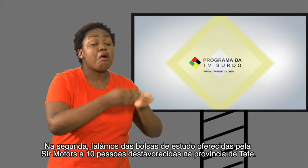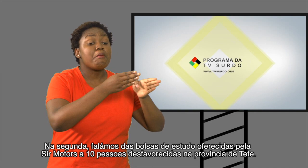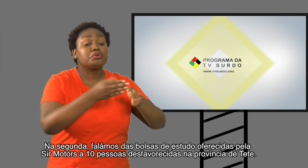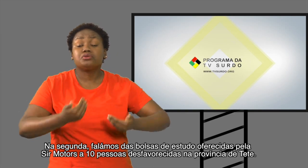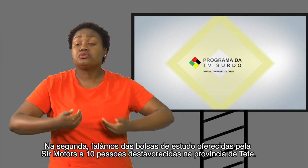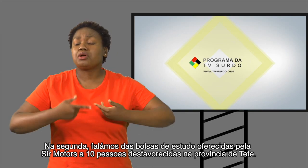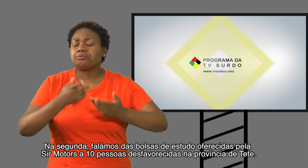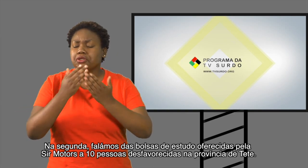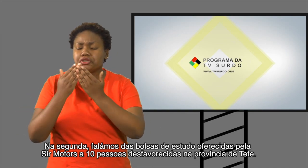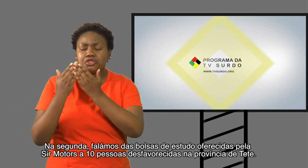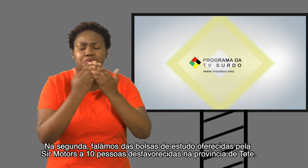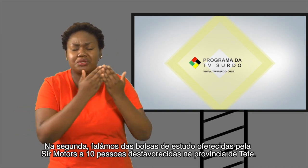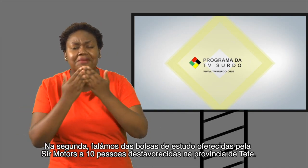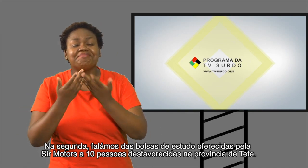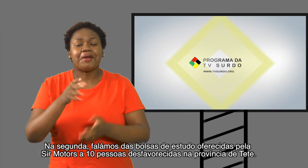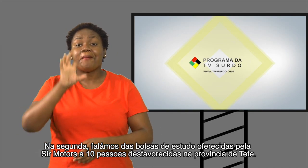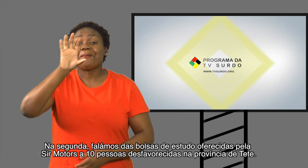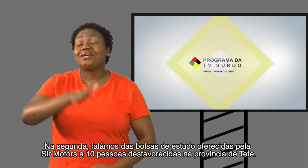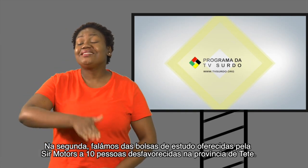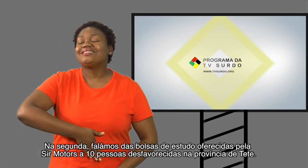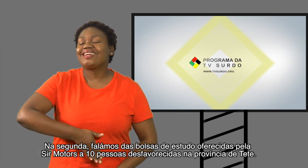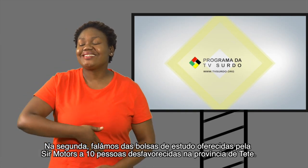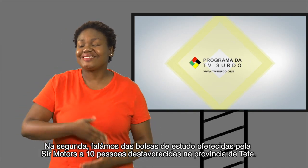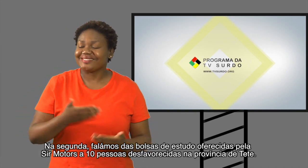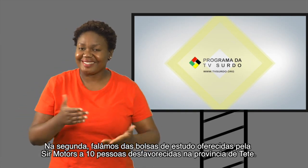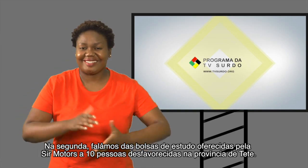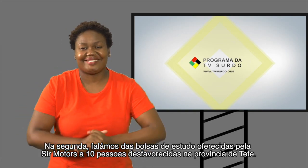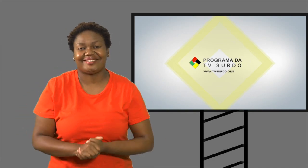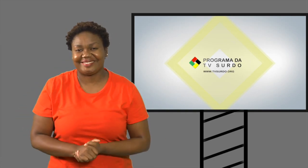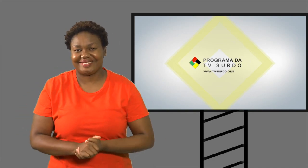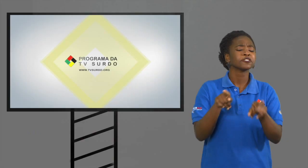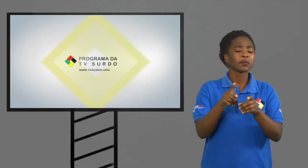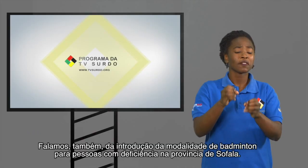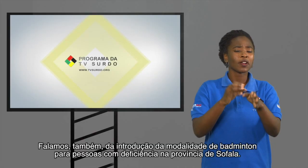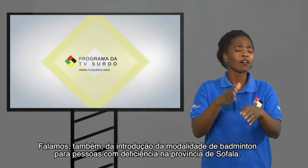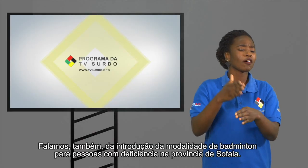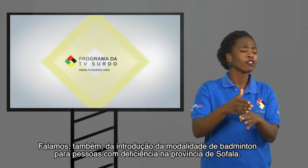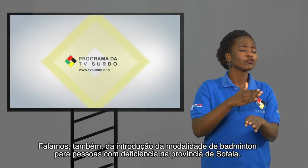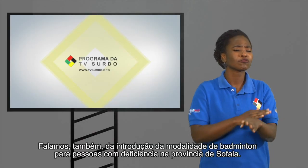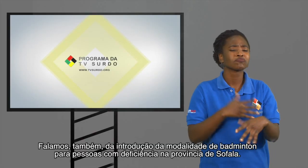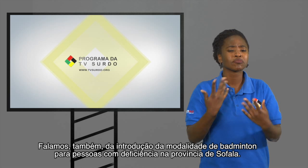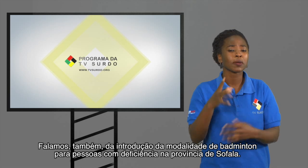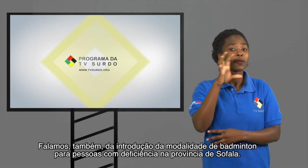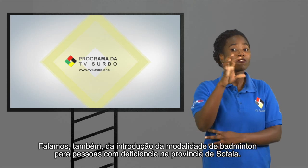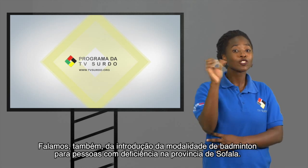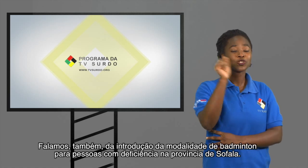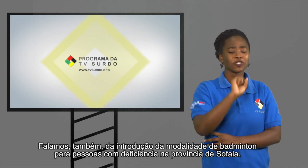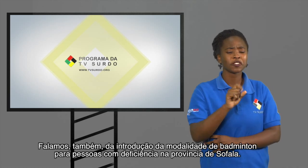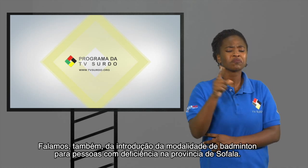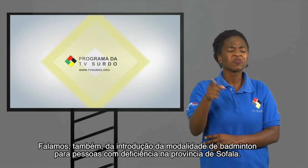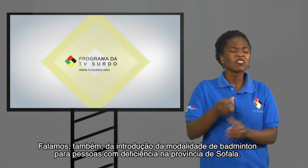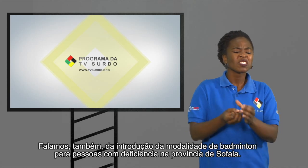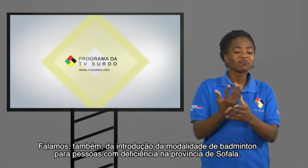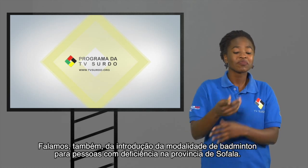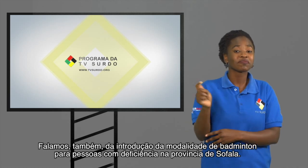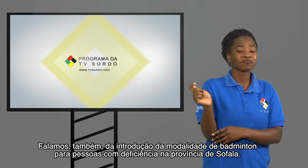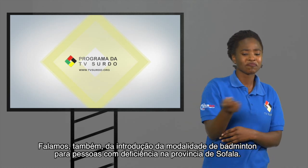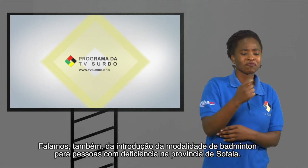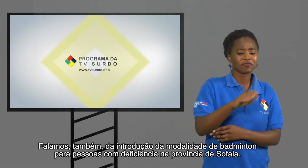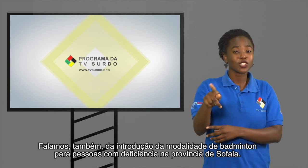pela CIR Motors a 10 pessoas desfavorecidas na província de Tete. Falamos também da